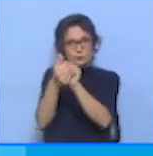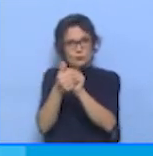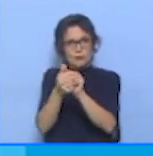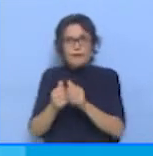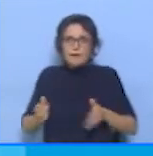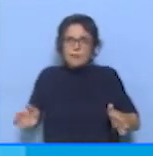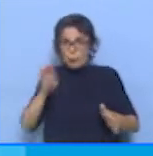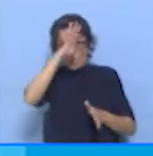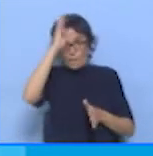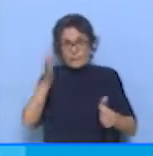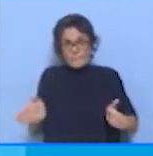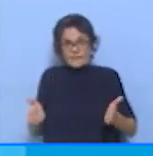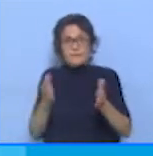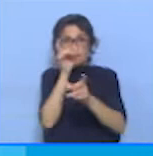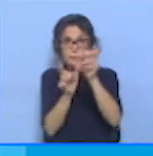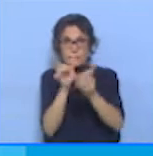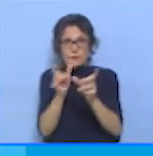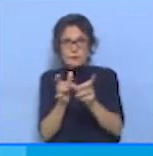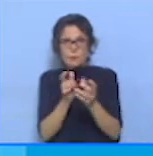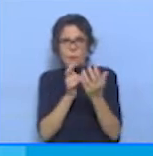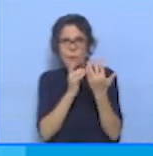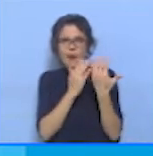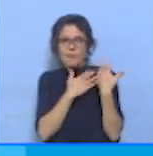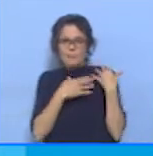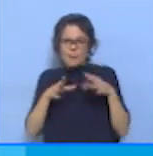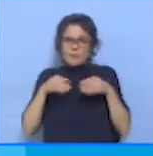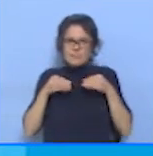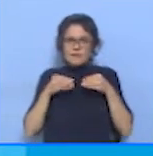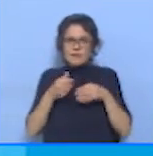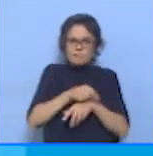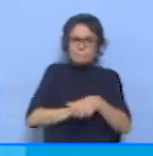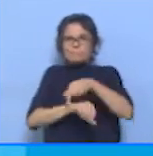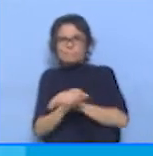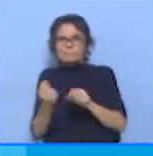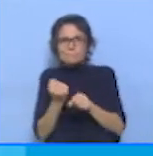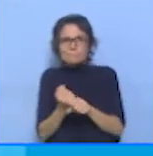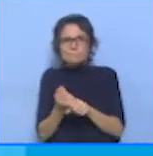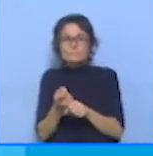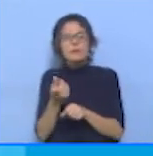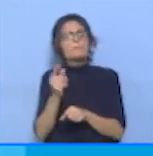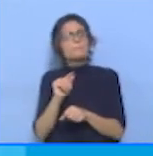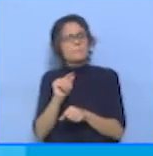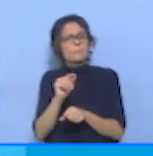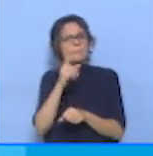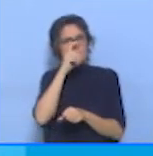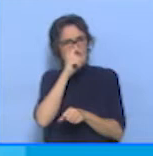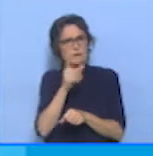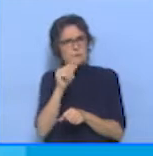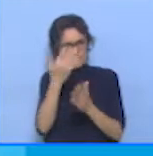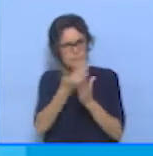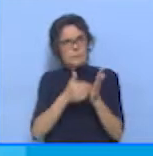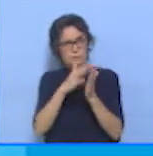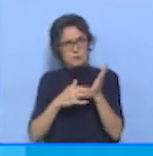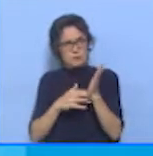iniciativa, mas ao mesmo tempo também não esquece um lado de exigência pessoal, que depois,